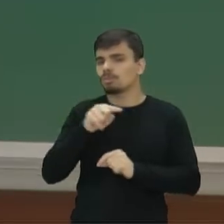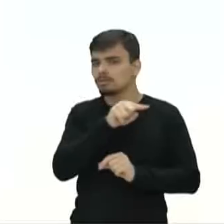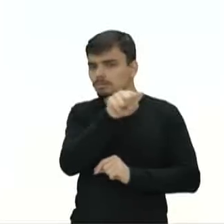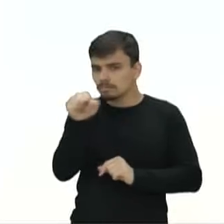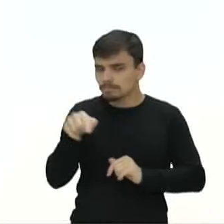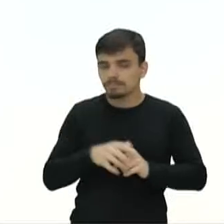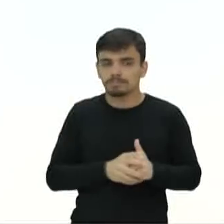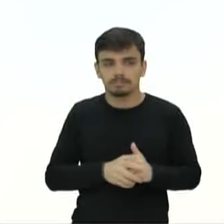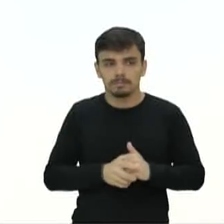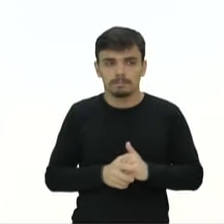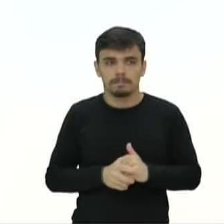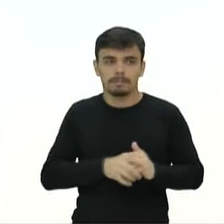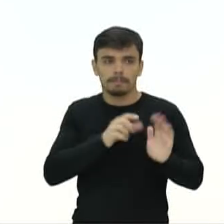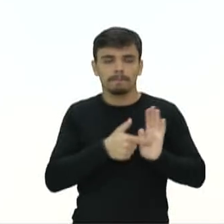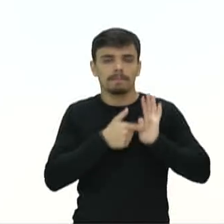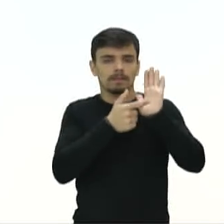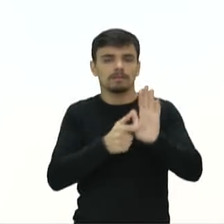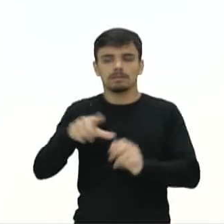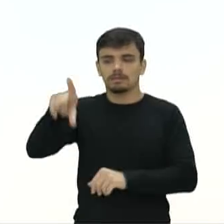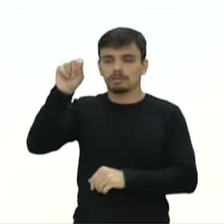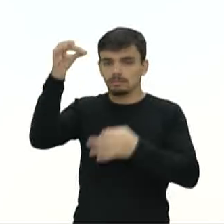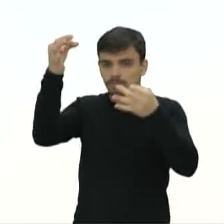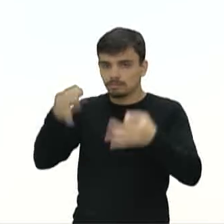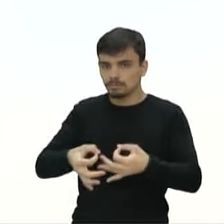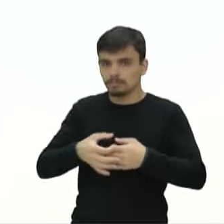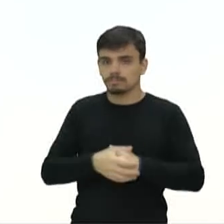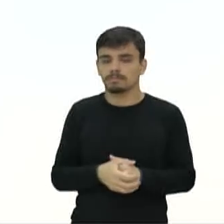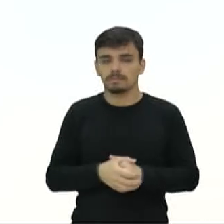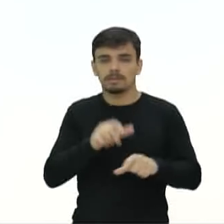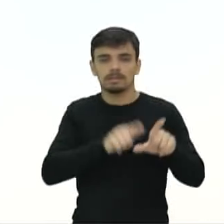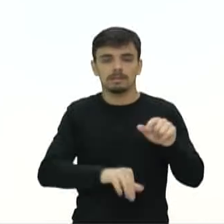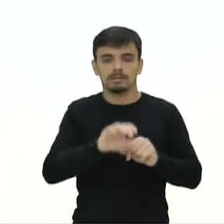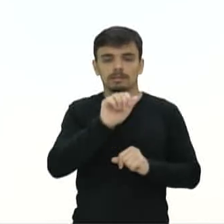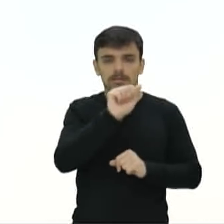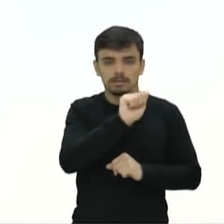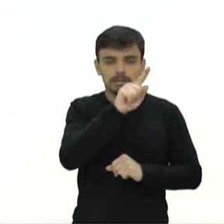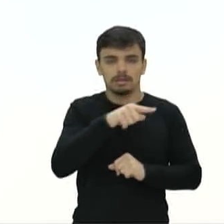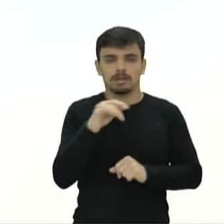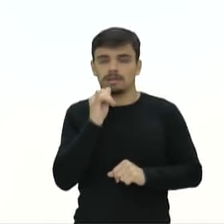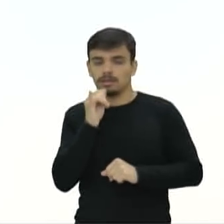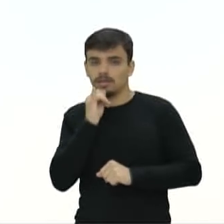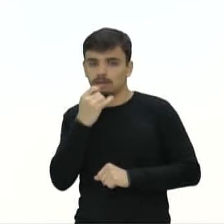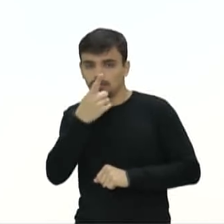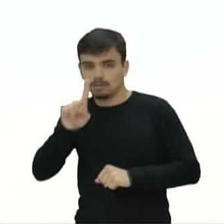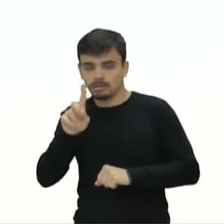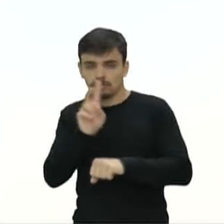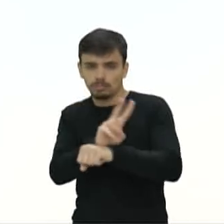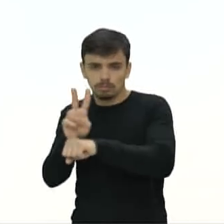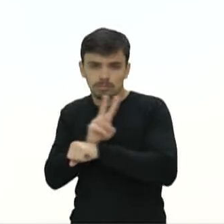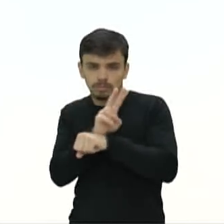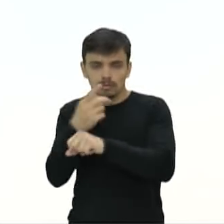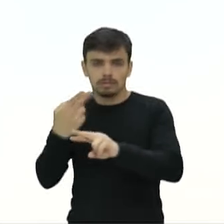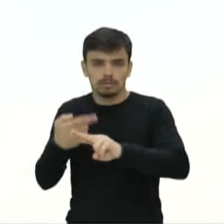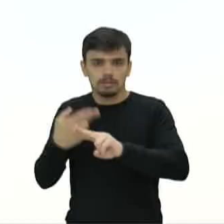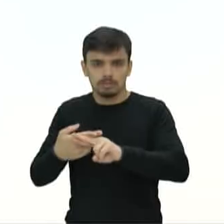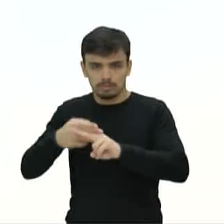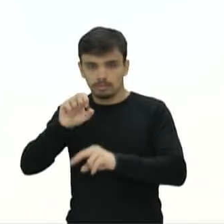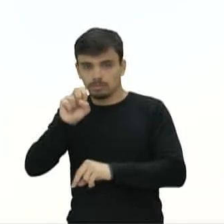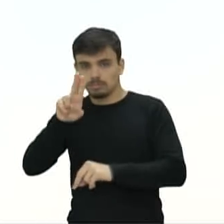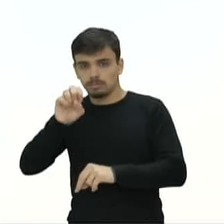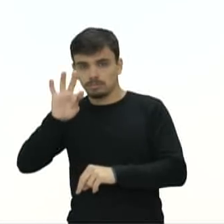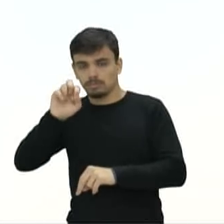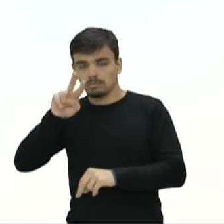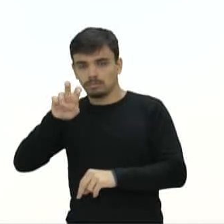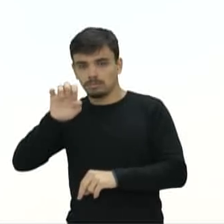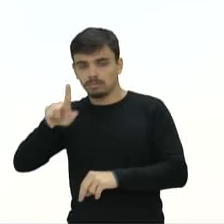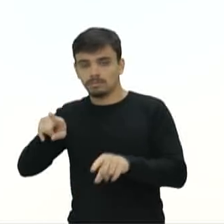ó. Indique a alternativa correta. Letra A. São exemplos de unidades de conservação e uso sustentável, a